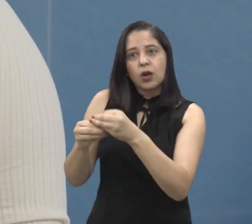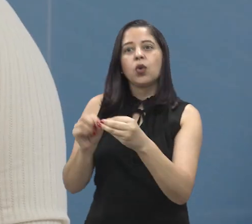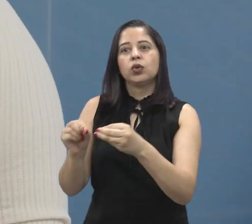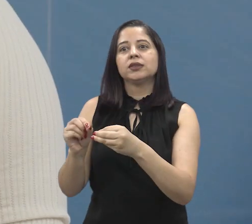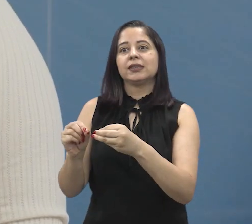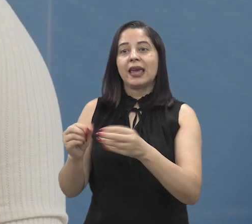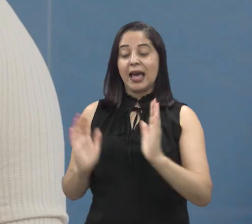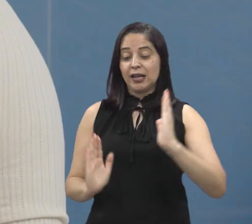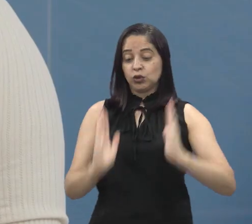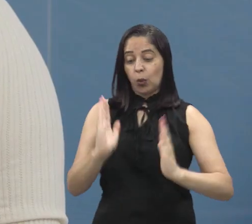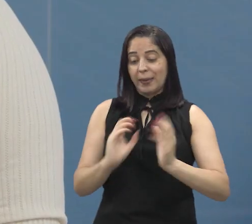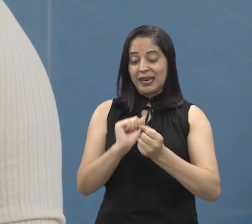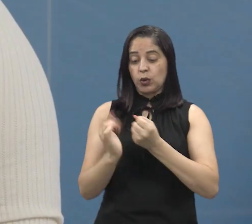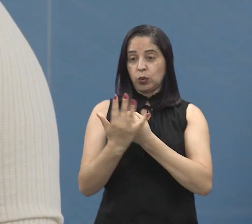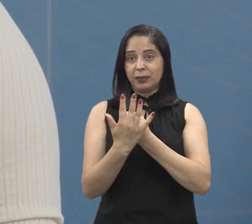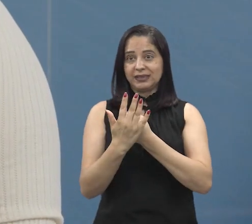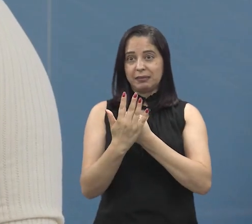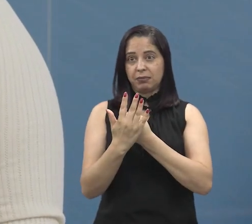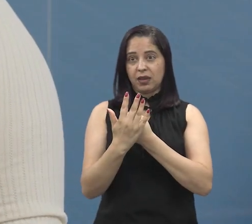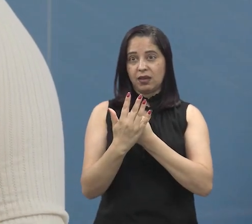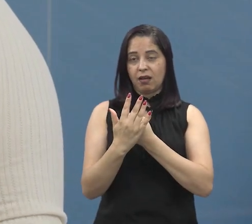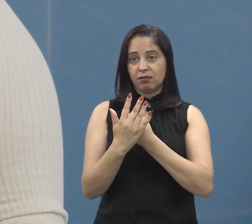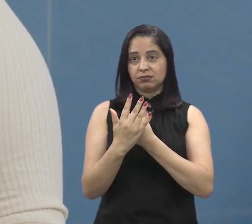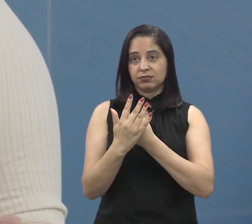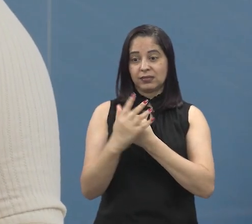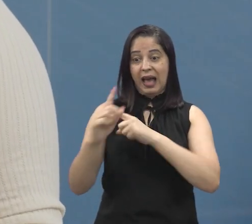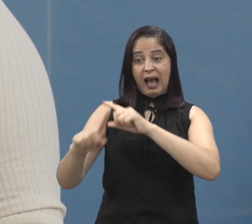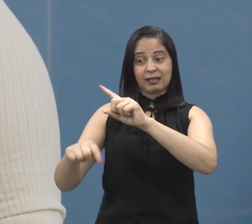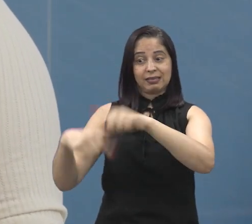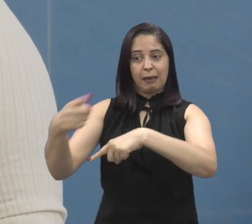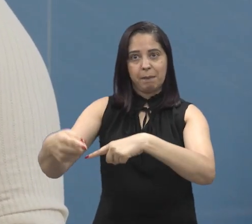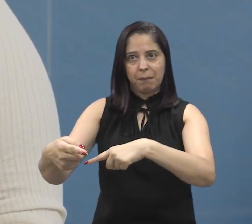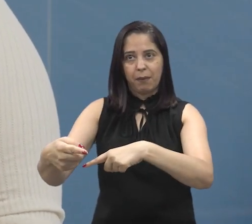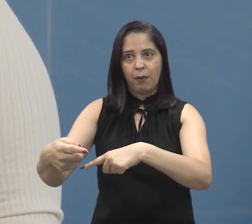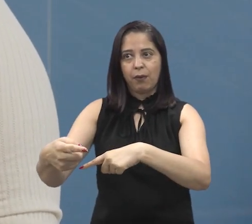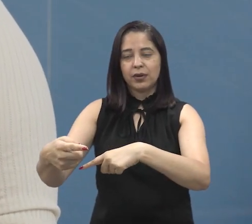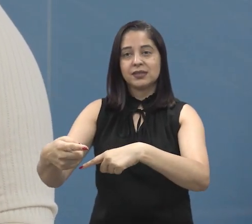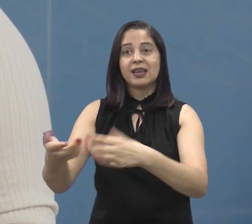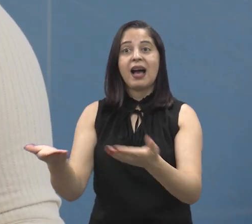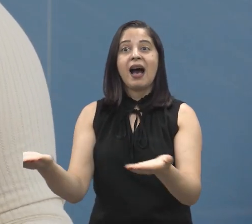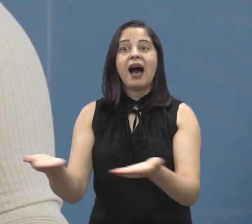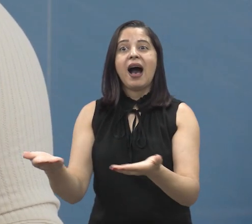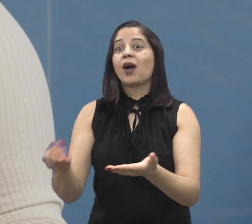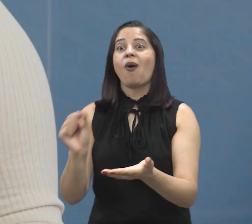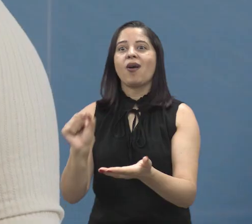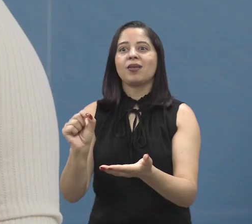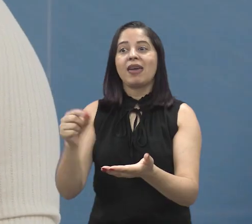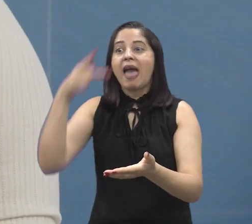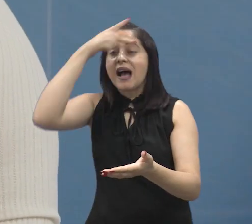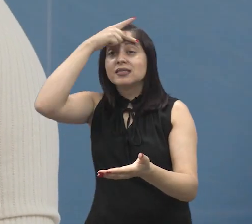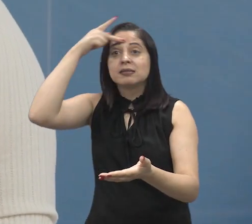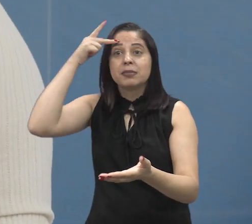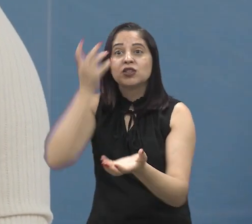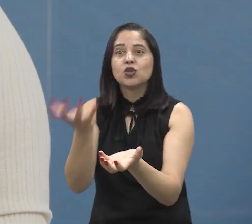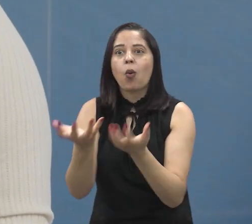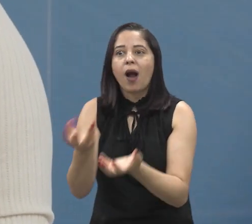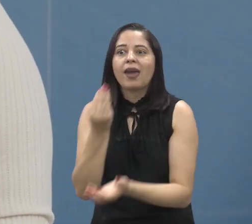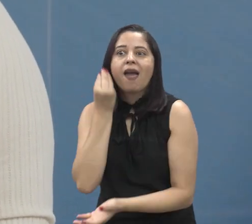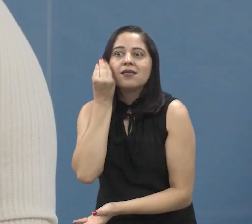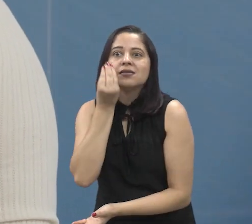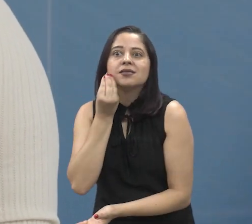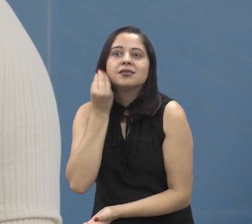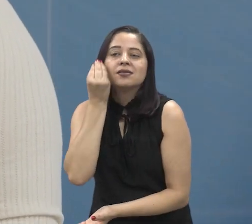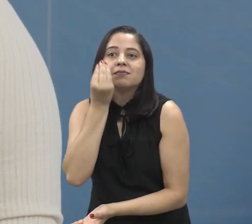queria fazer uma contribuição tanto com o vídeo de início, quanto com a minha colega aqui,